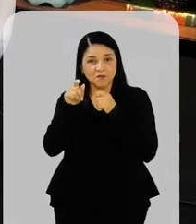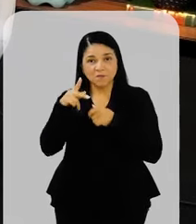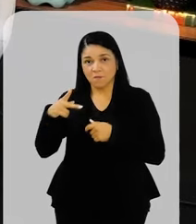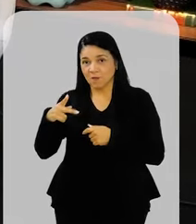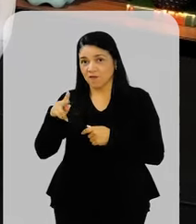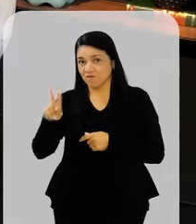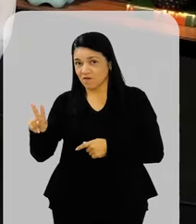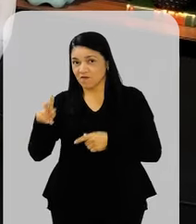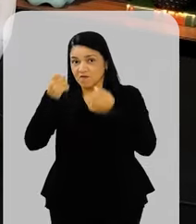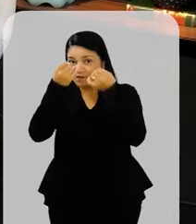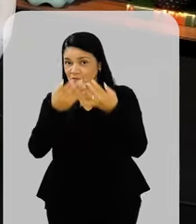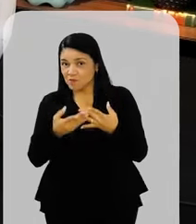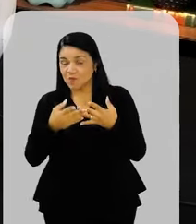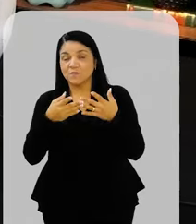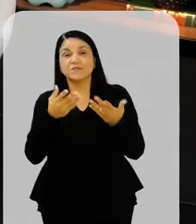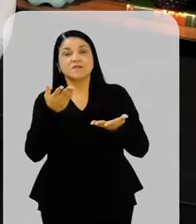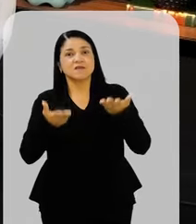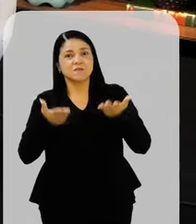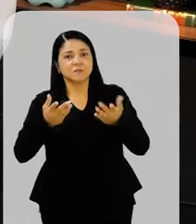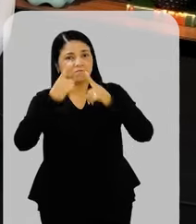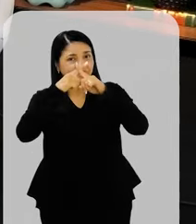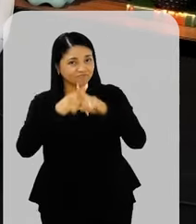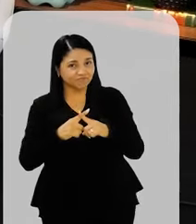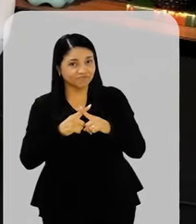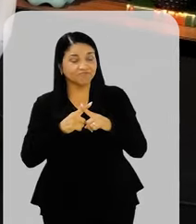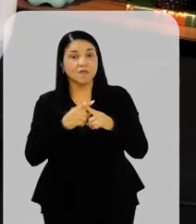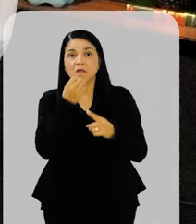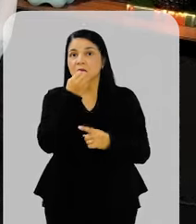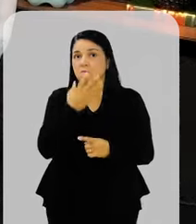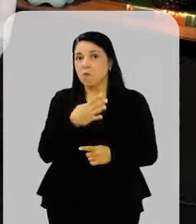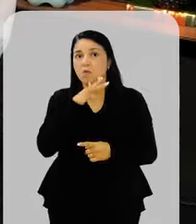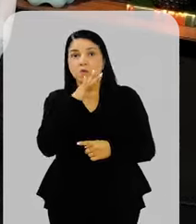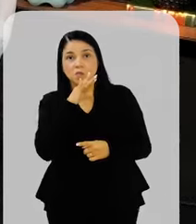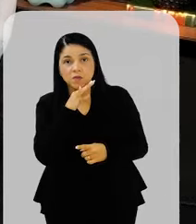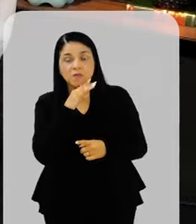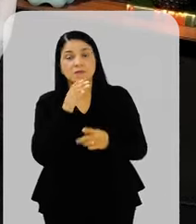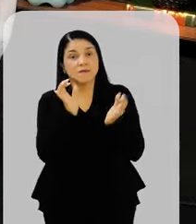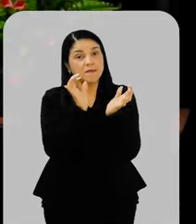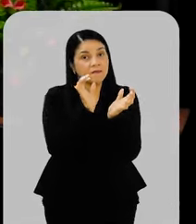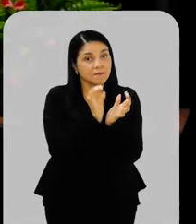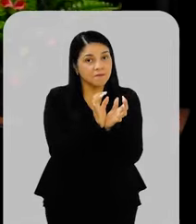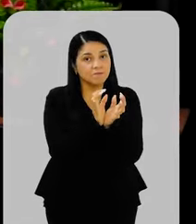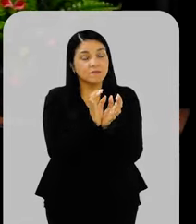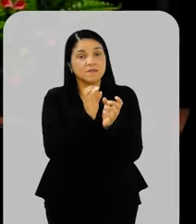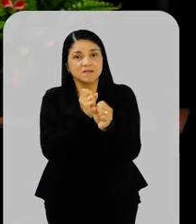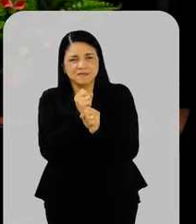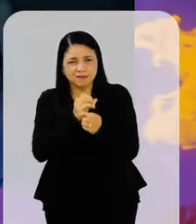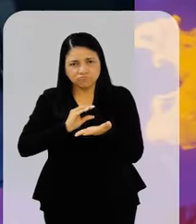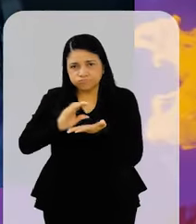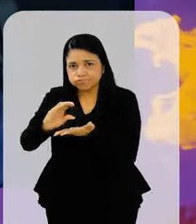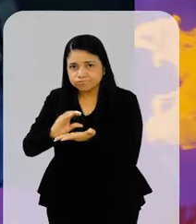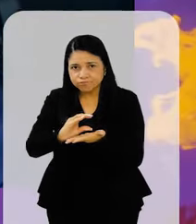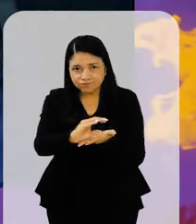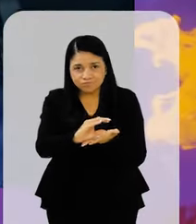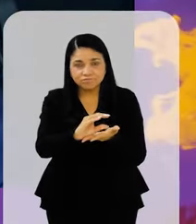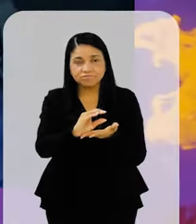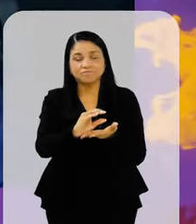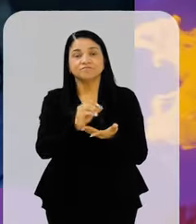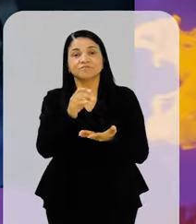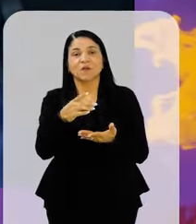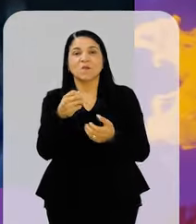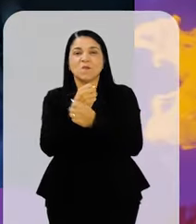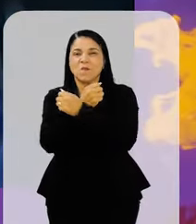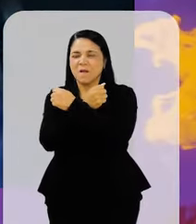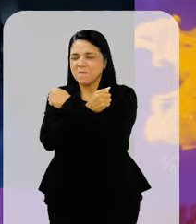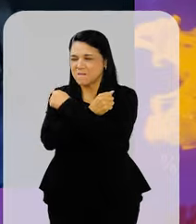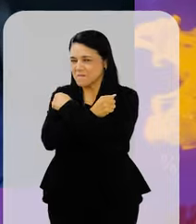jogos. Campeonato equilibrado, por quê? É bom? É ruim? As equipes esse ano investiram? É um grande abraço